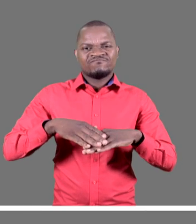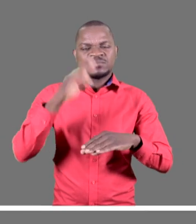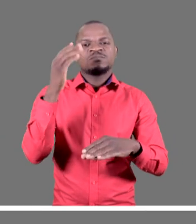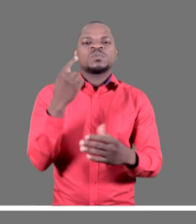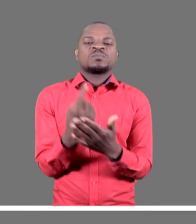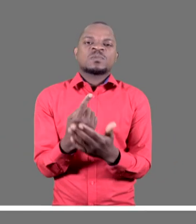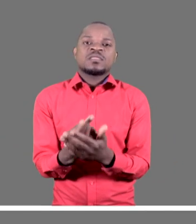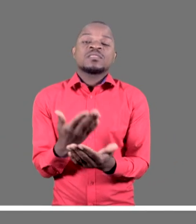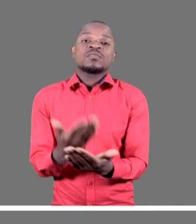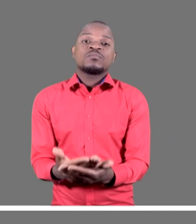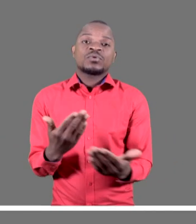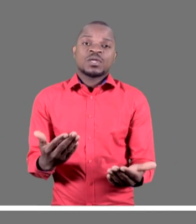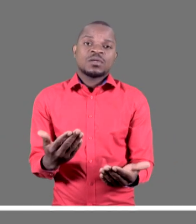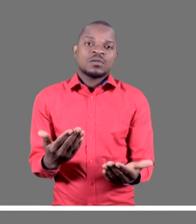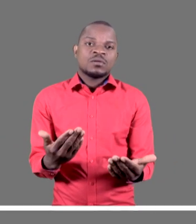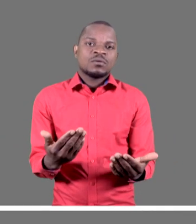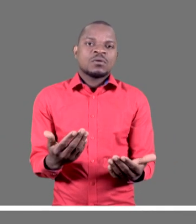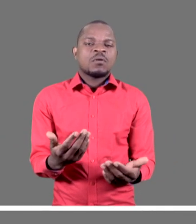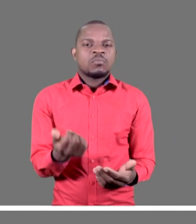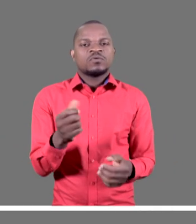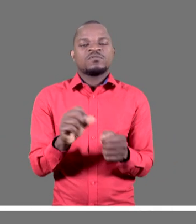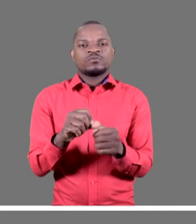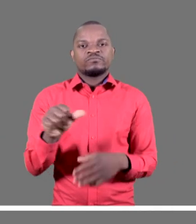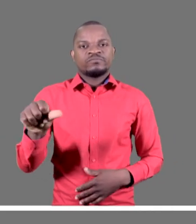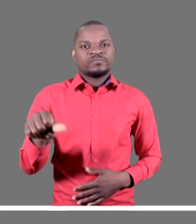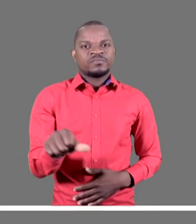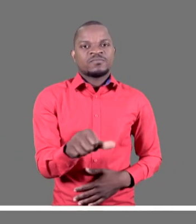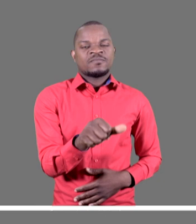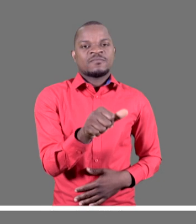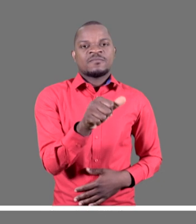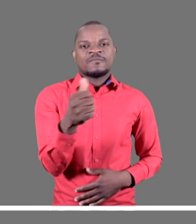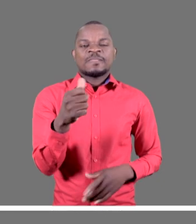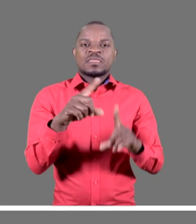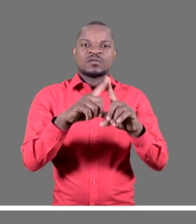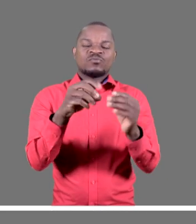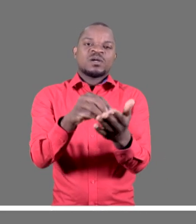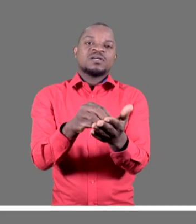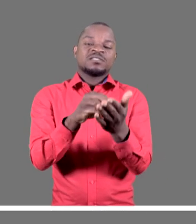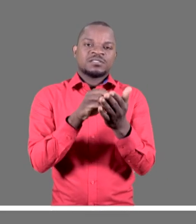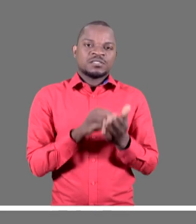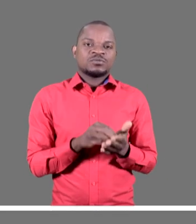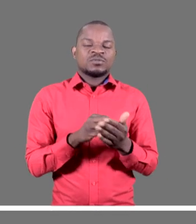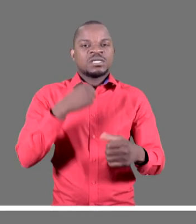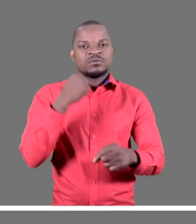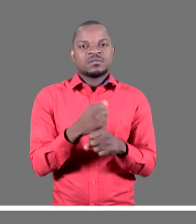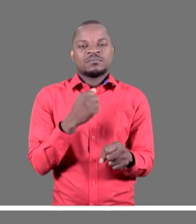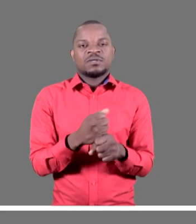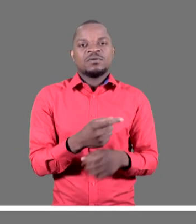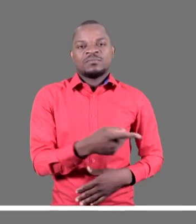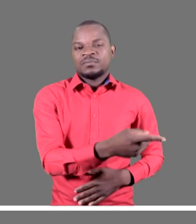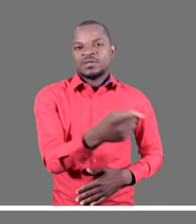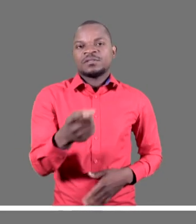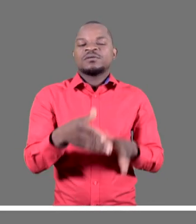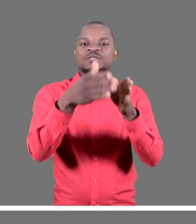criar muitas melhores condições de acesso ao mercado de trabalho para esse grupo